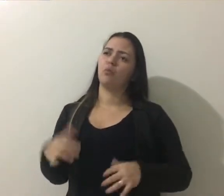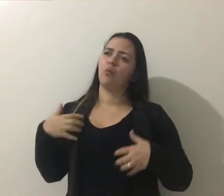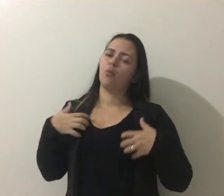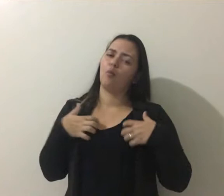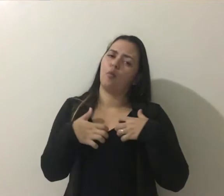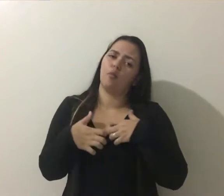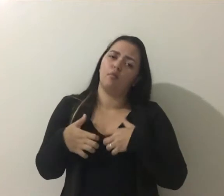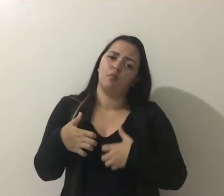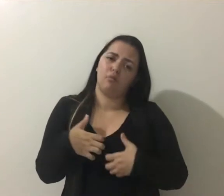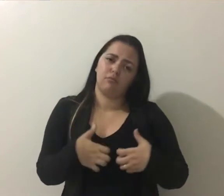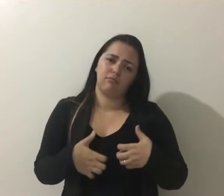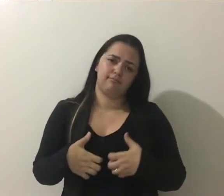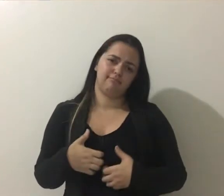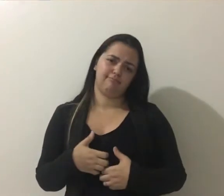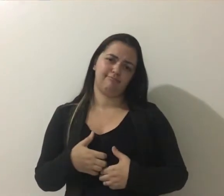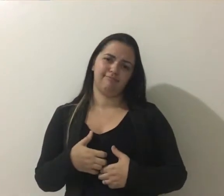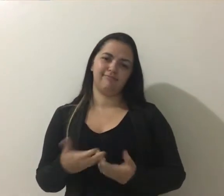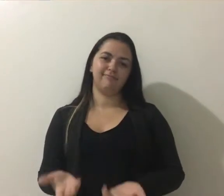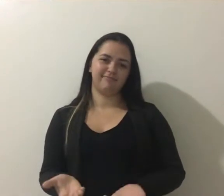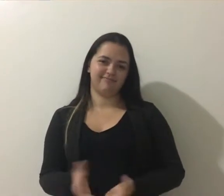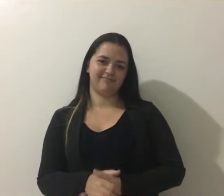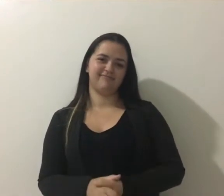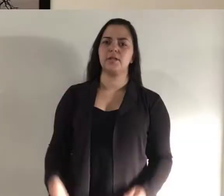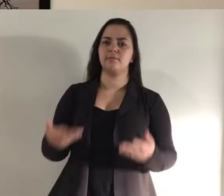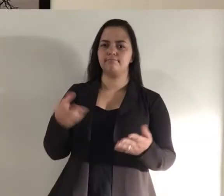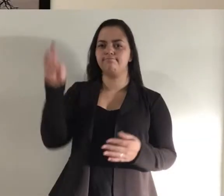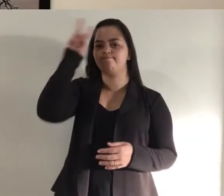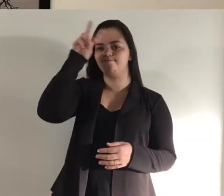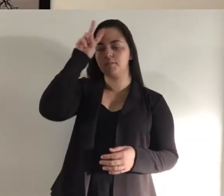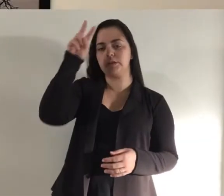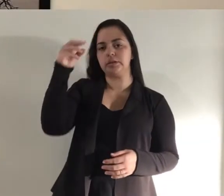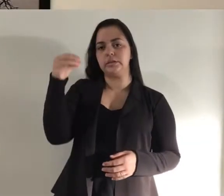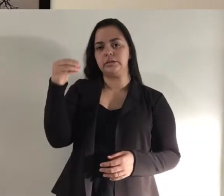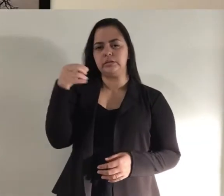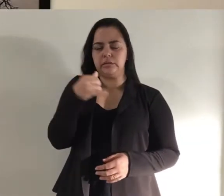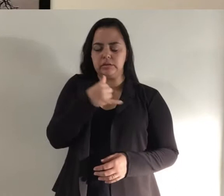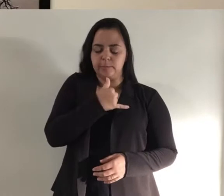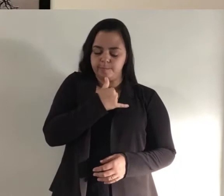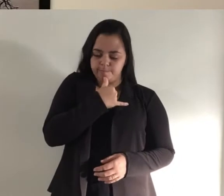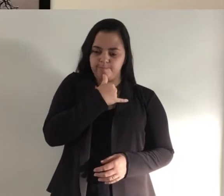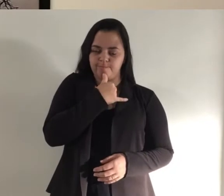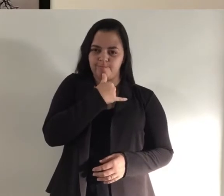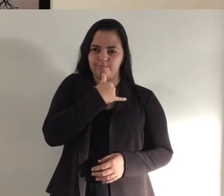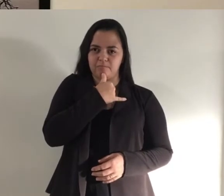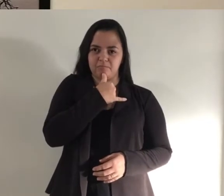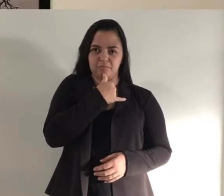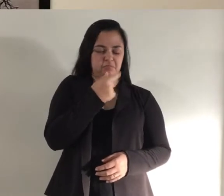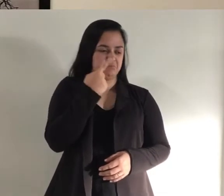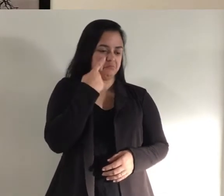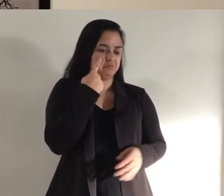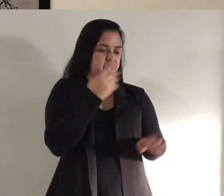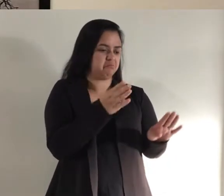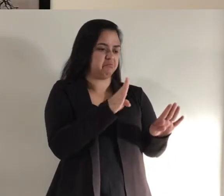Esse era o contexto de tristeza, você vê aqui no texto, de portas trancadas, com medo dos judeus,